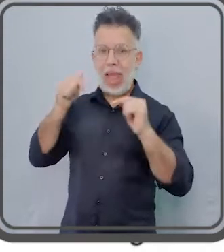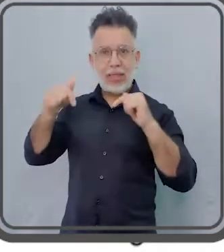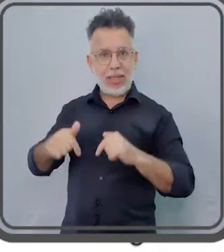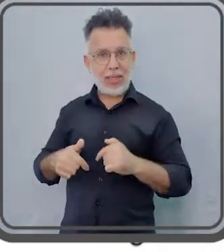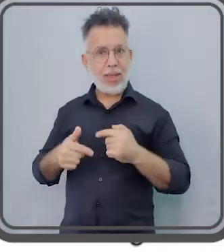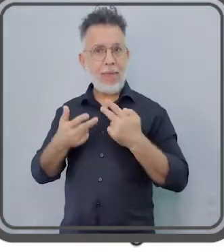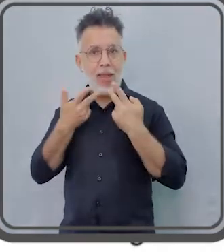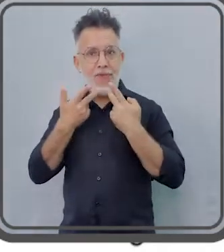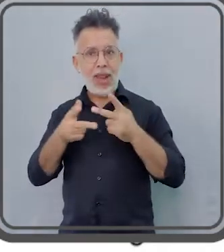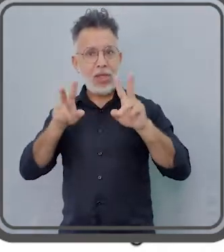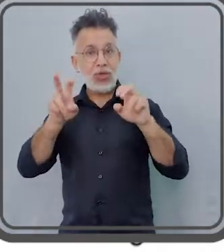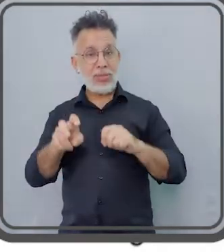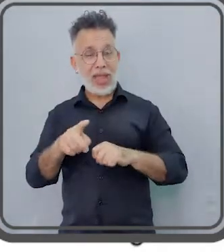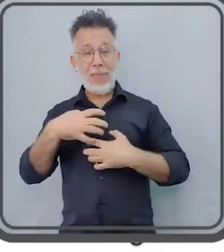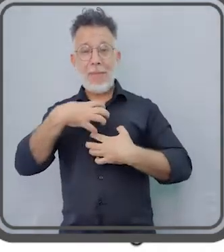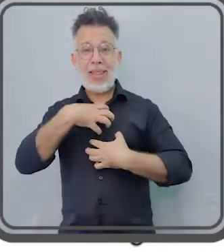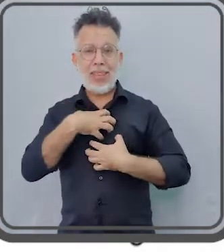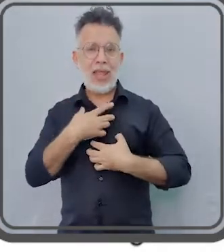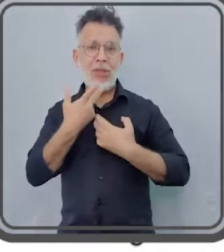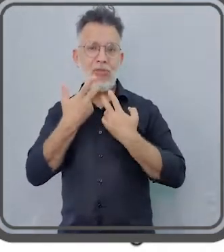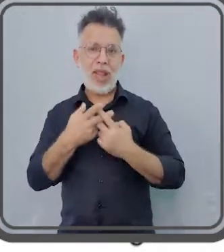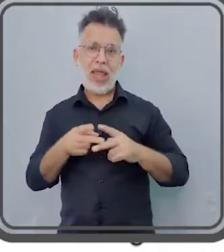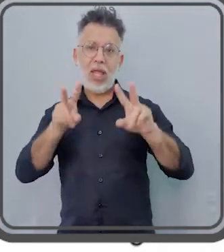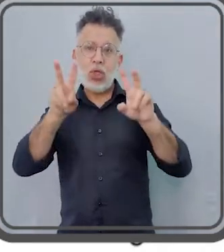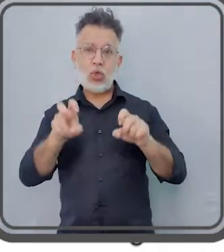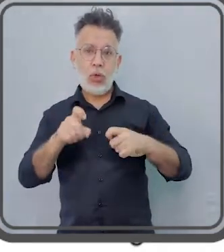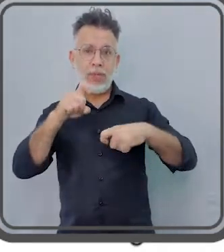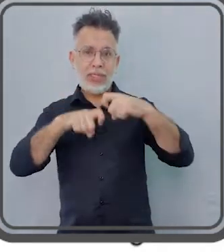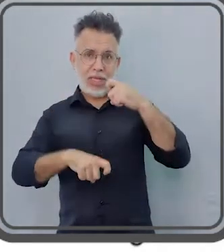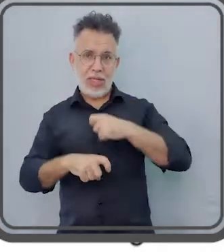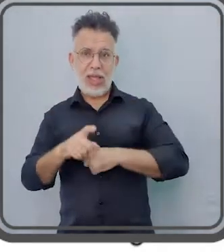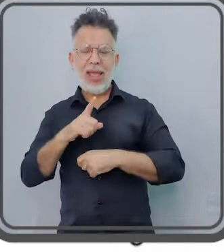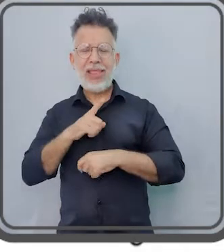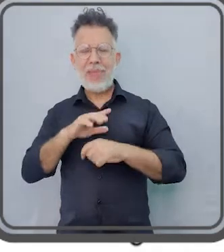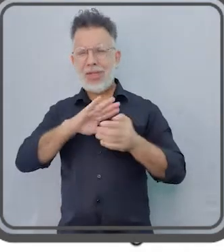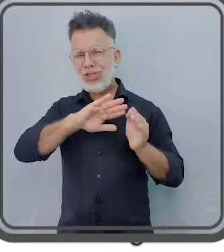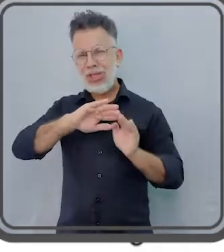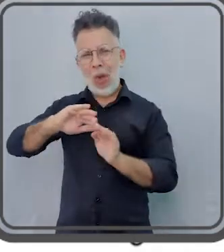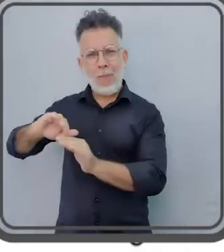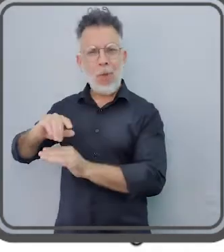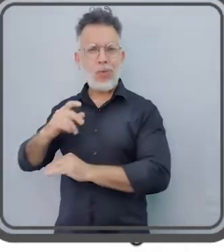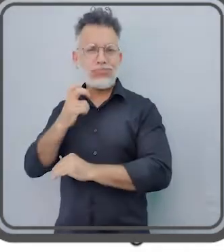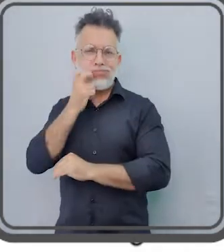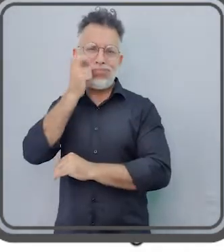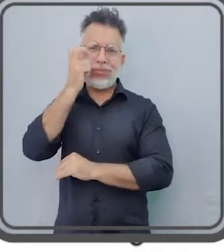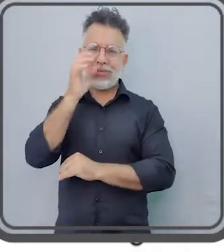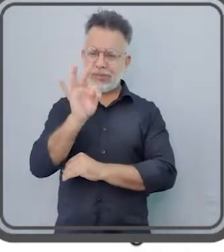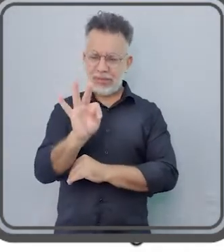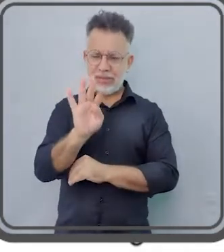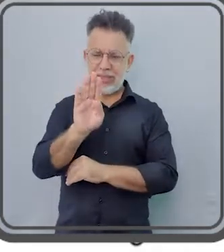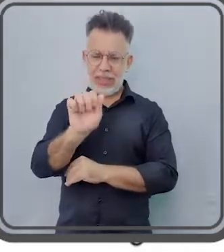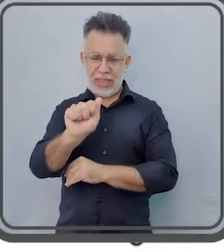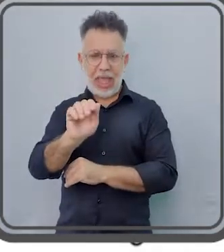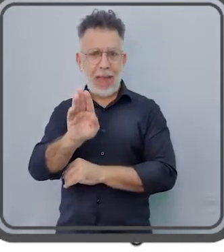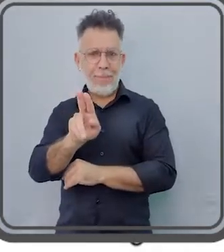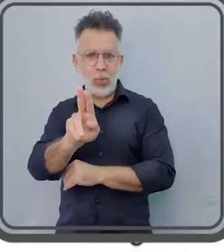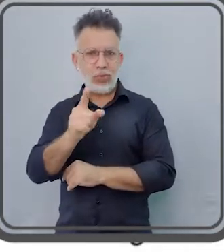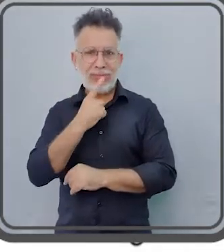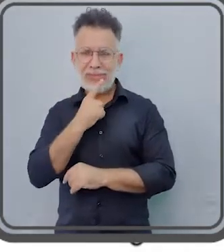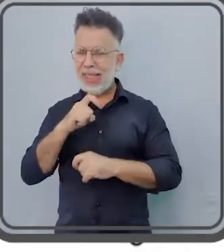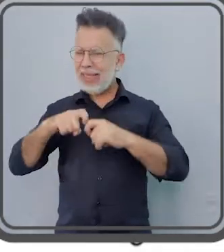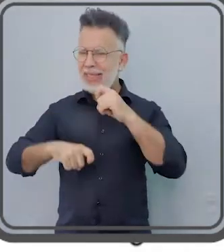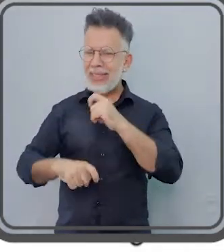gente falar sobre o tema, é uma maneira da gente falar sobre sexualidade, tirar um pouco também esse tabu de que sexo